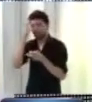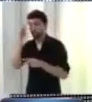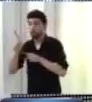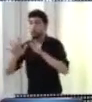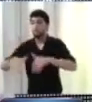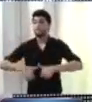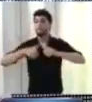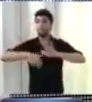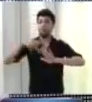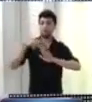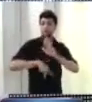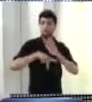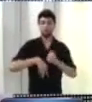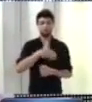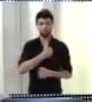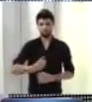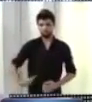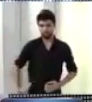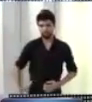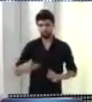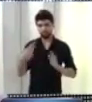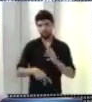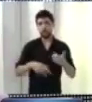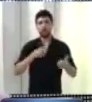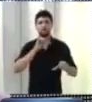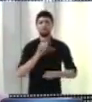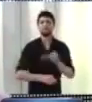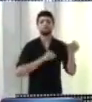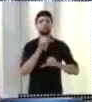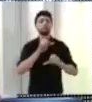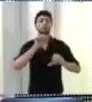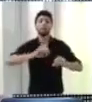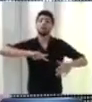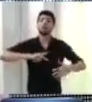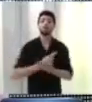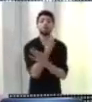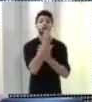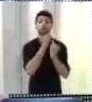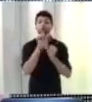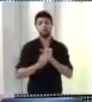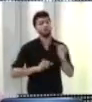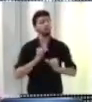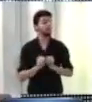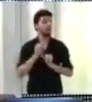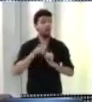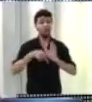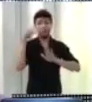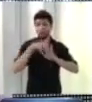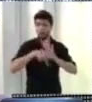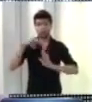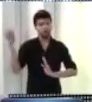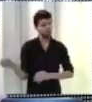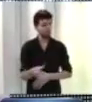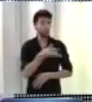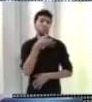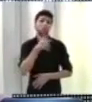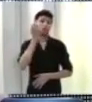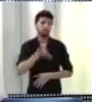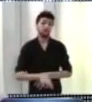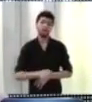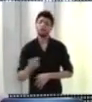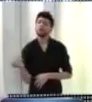melhor programa de governo para transformar, para realizar a mudança. É um programa novo, ele